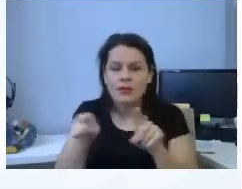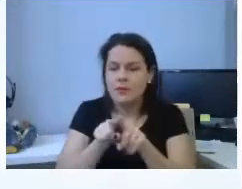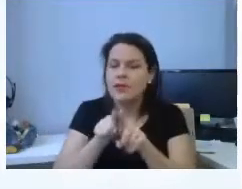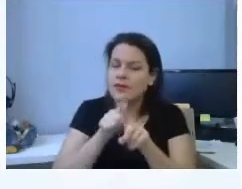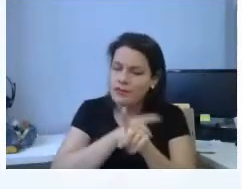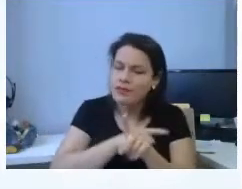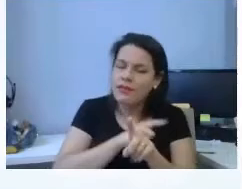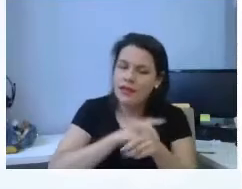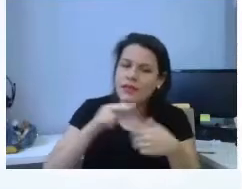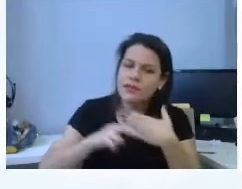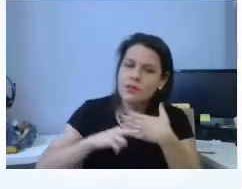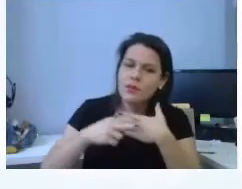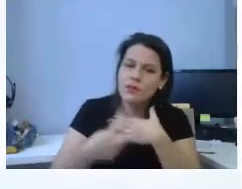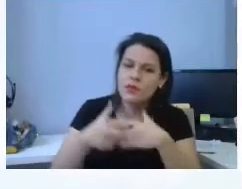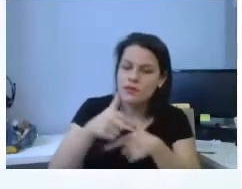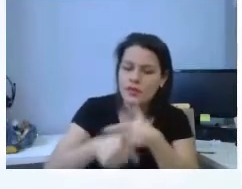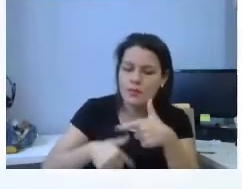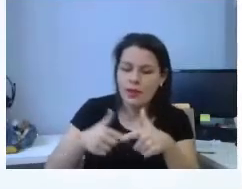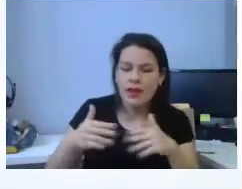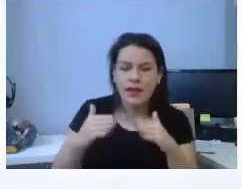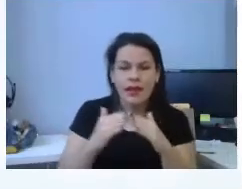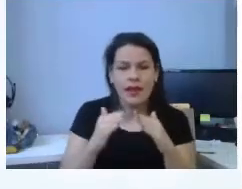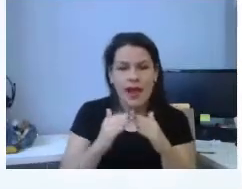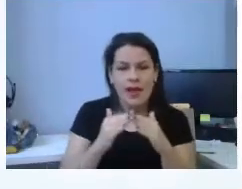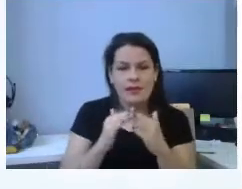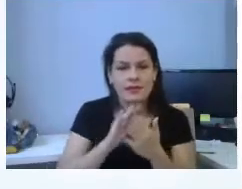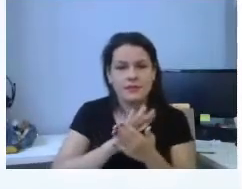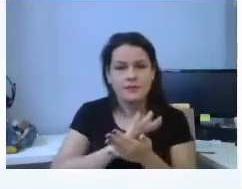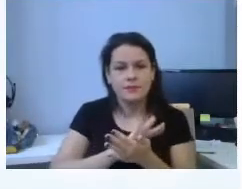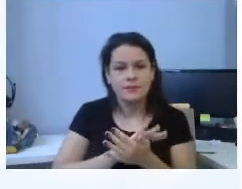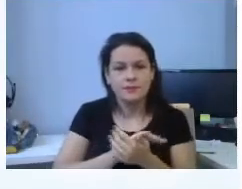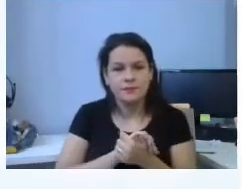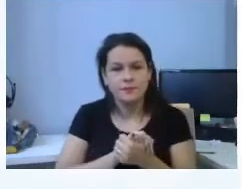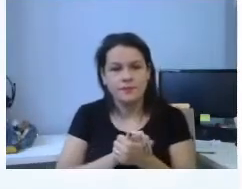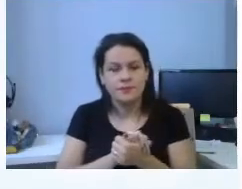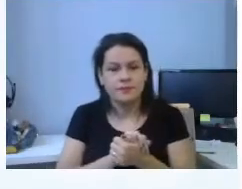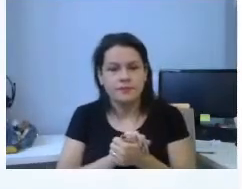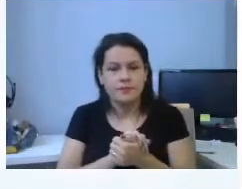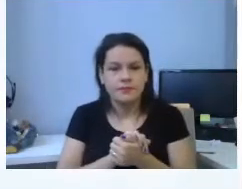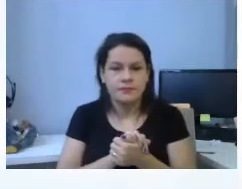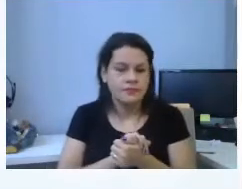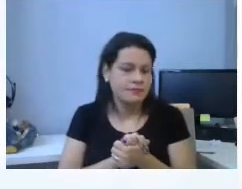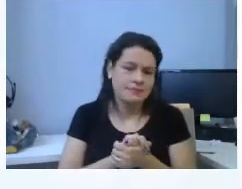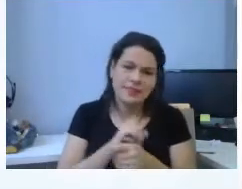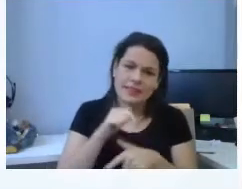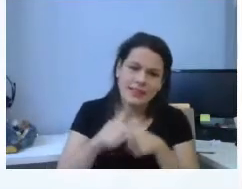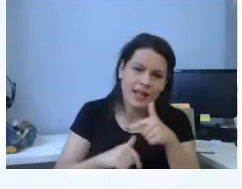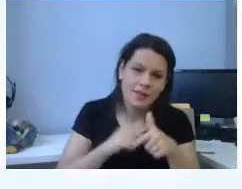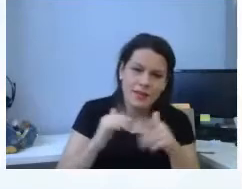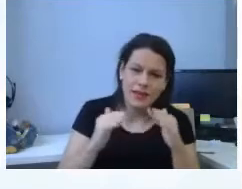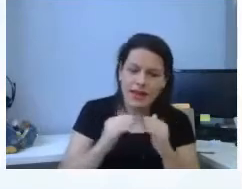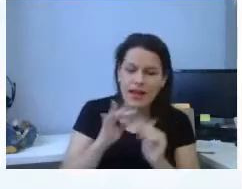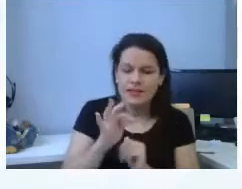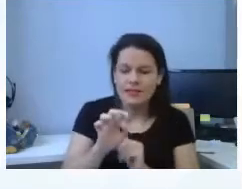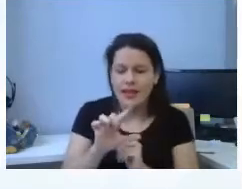do teletrabalho, né? Ou trabalho remoto, enfim.